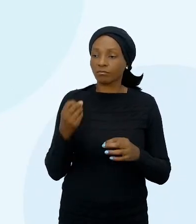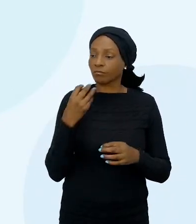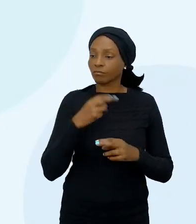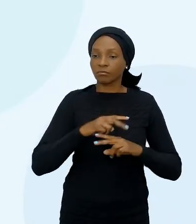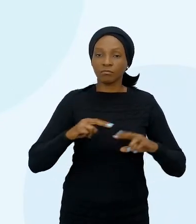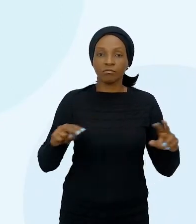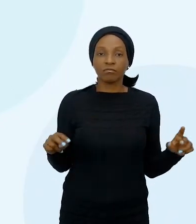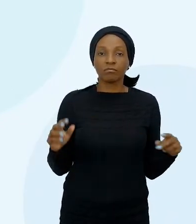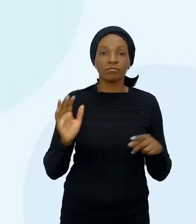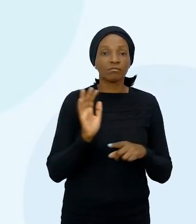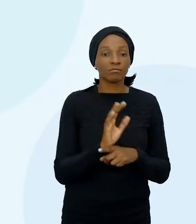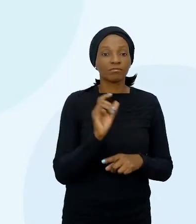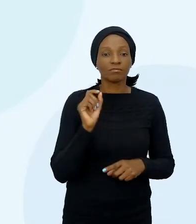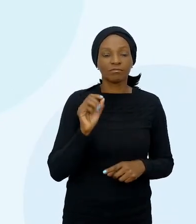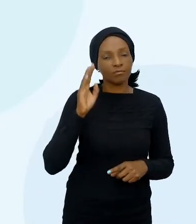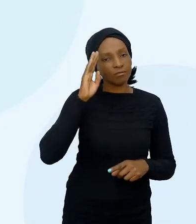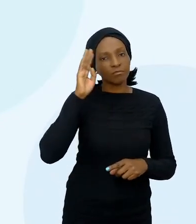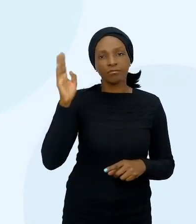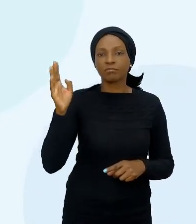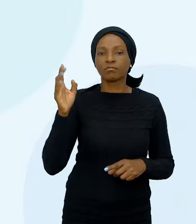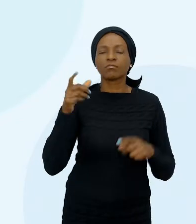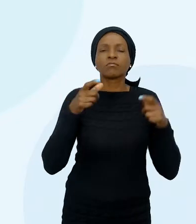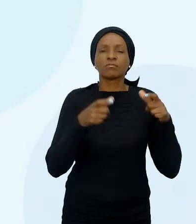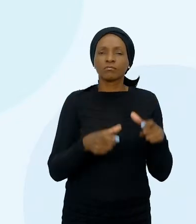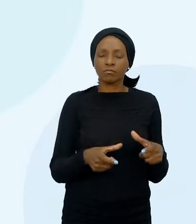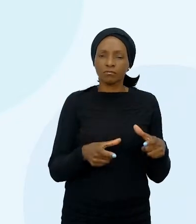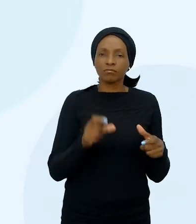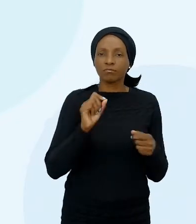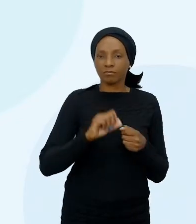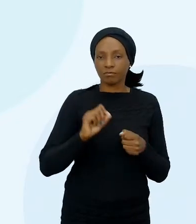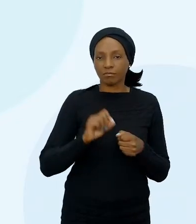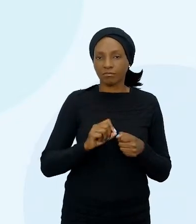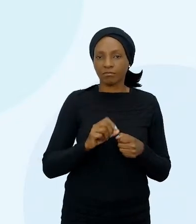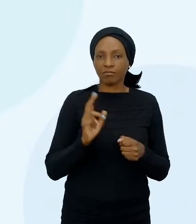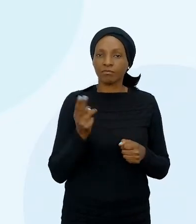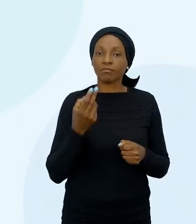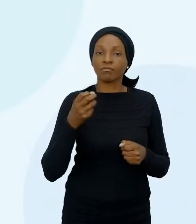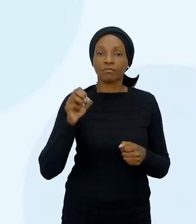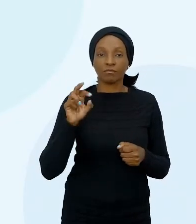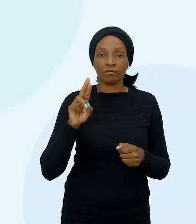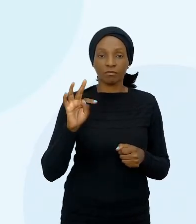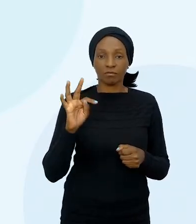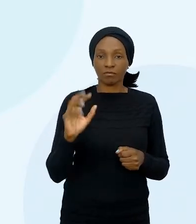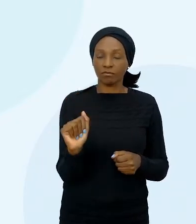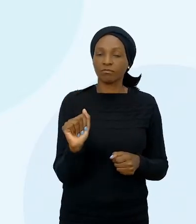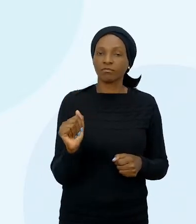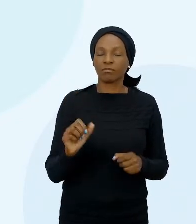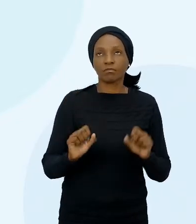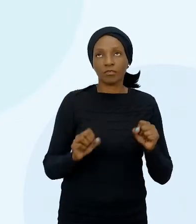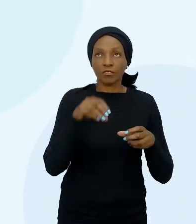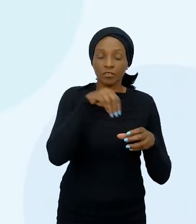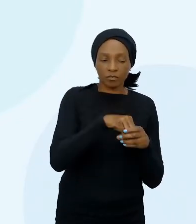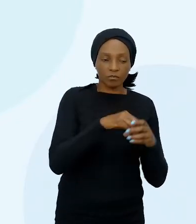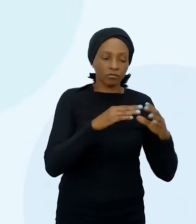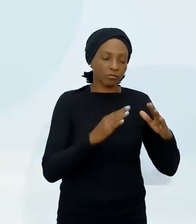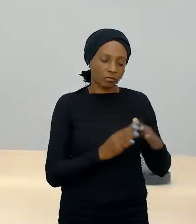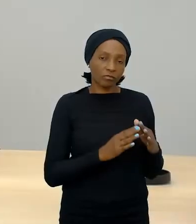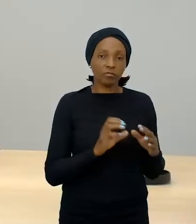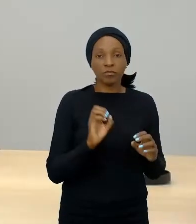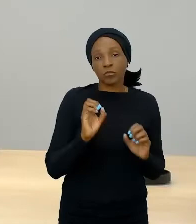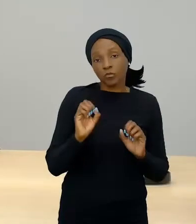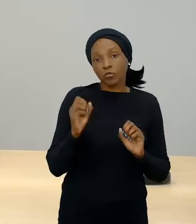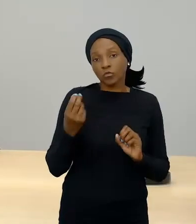e principalmente onde instalar aquela horta. Pode ser uma horta caseira ou uma horta comunitária,